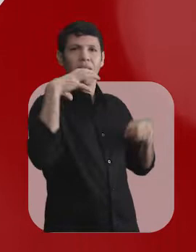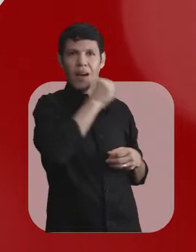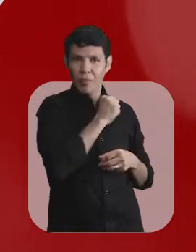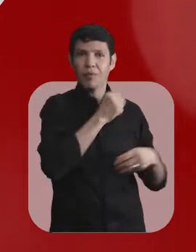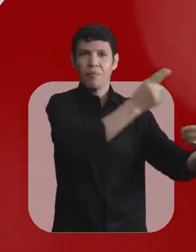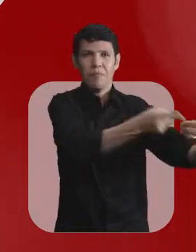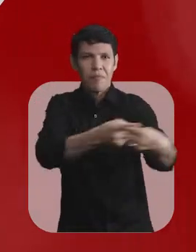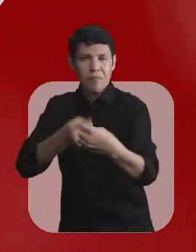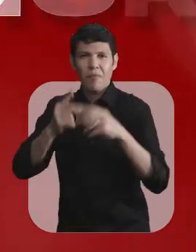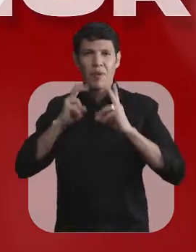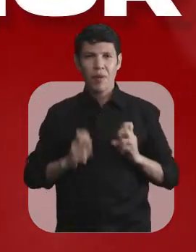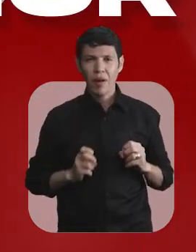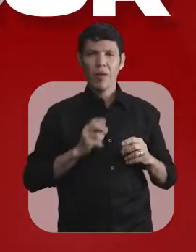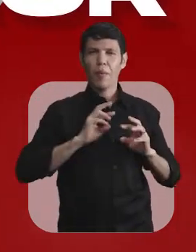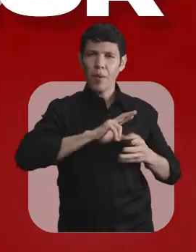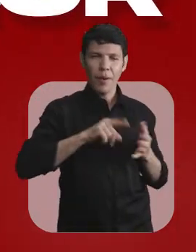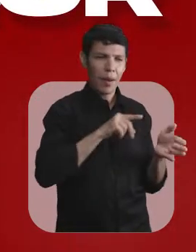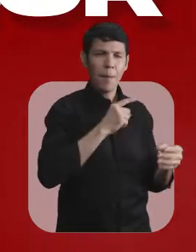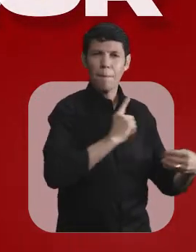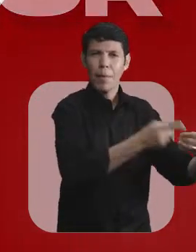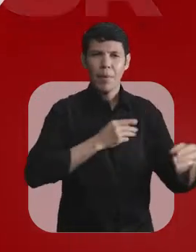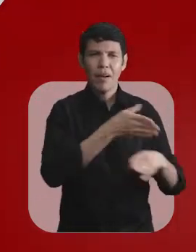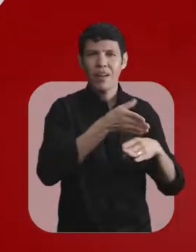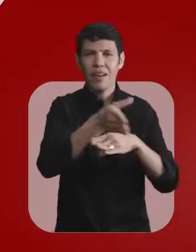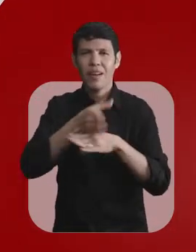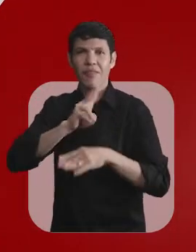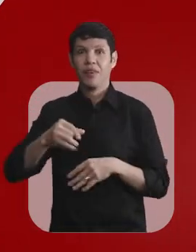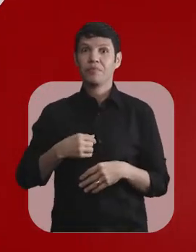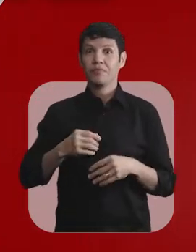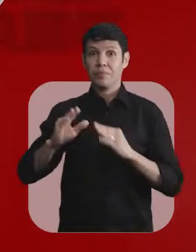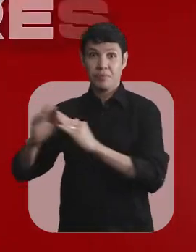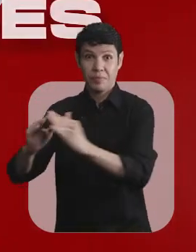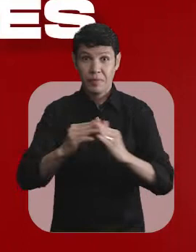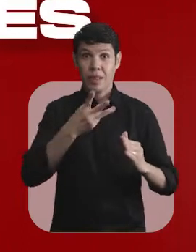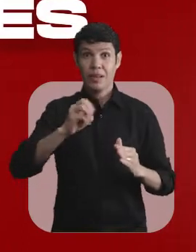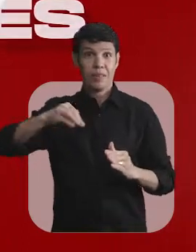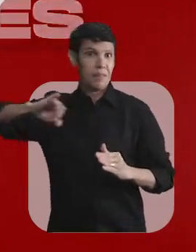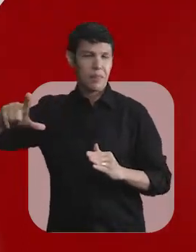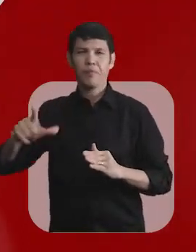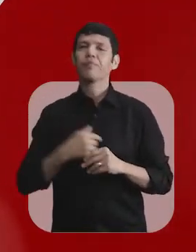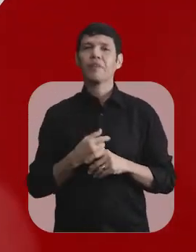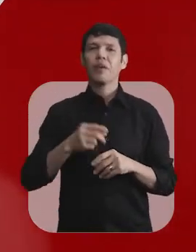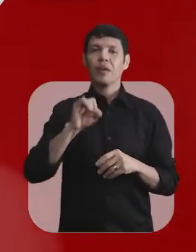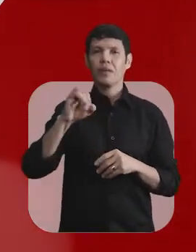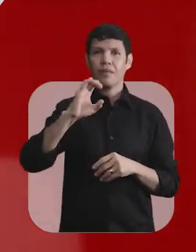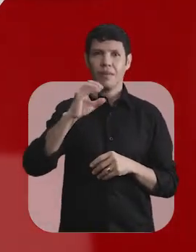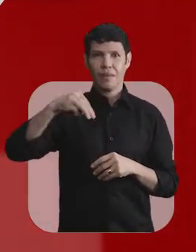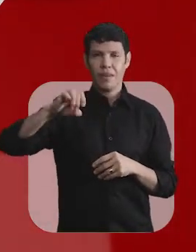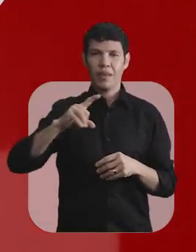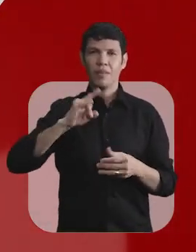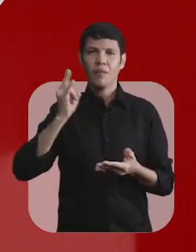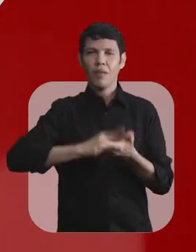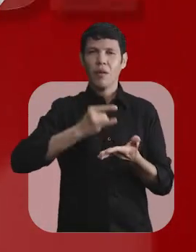levar especialidades médicas e exames para todo o interior. Eduardo vai construir 30 mil casas populares e zerar o ICMS